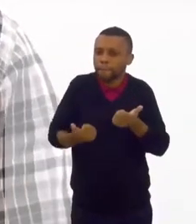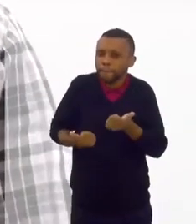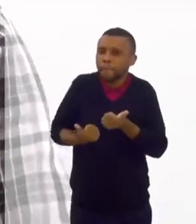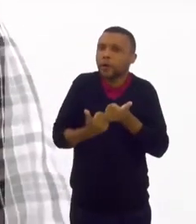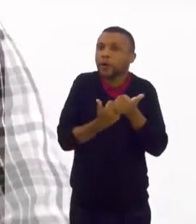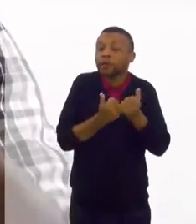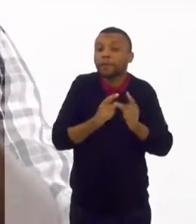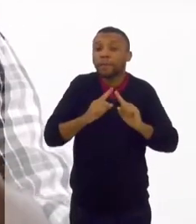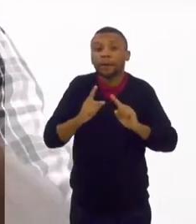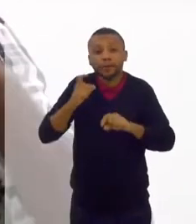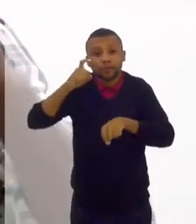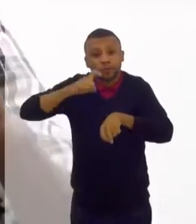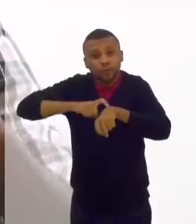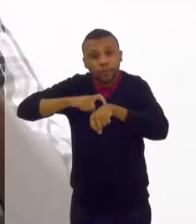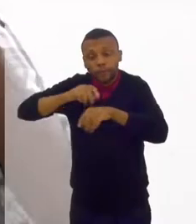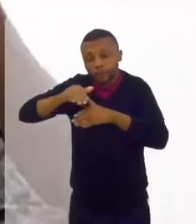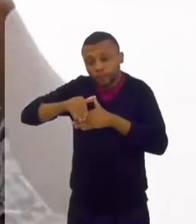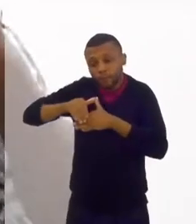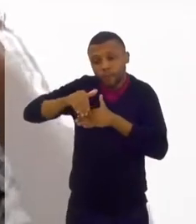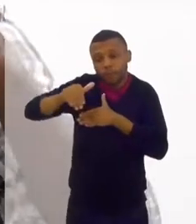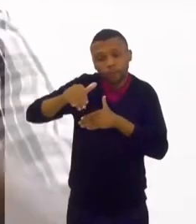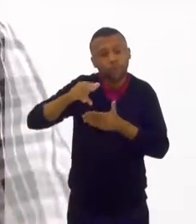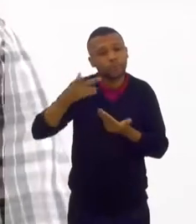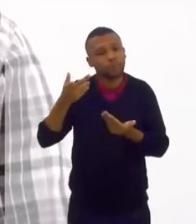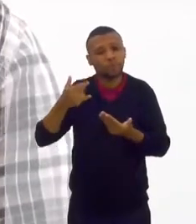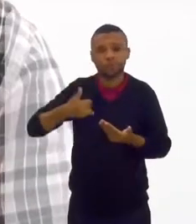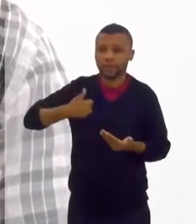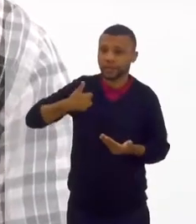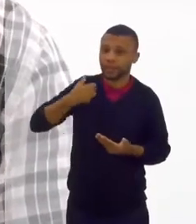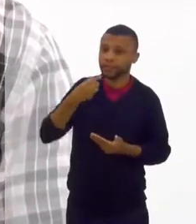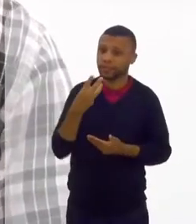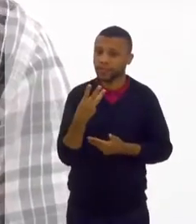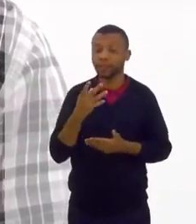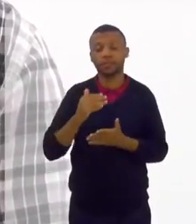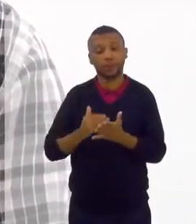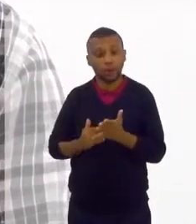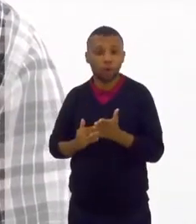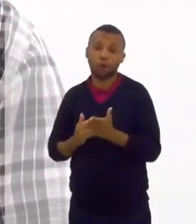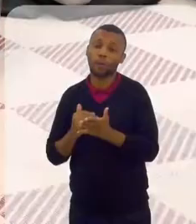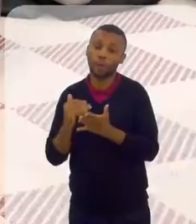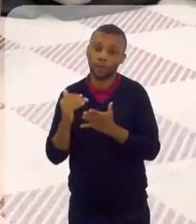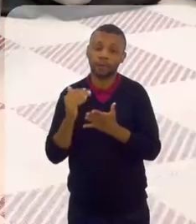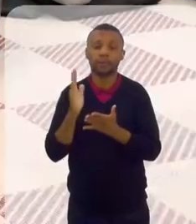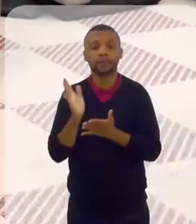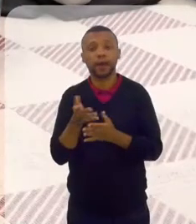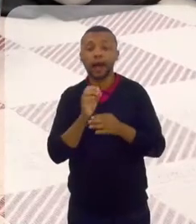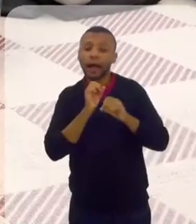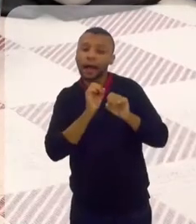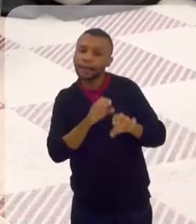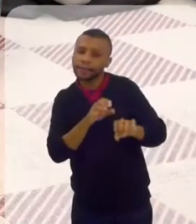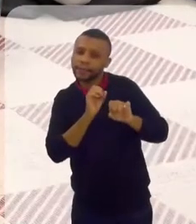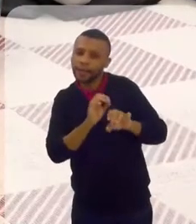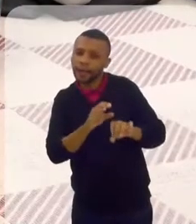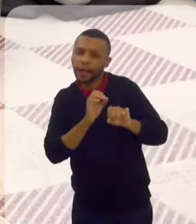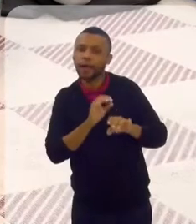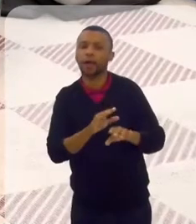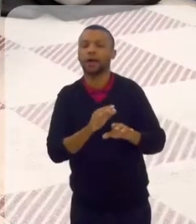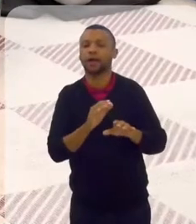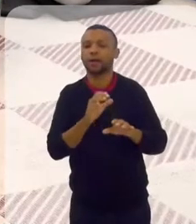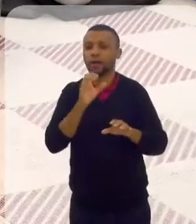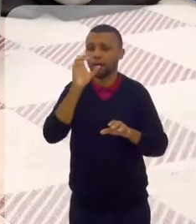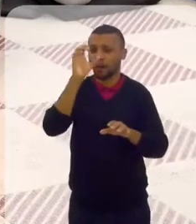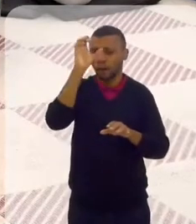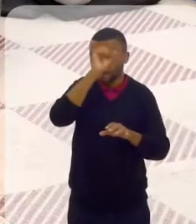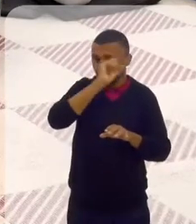etc. Mas quando chegar a ser mais, um pouco mais forte, 3 anos tal, começa a ensinar o beabá do